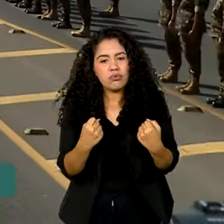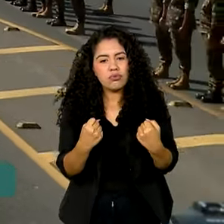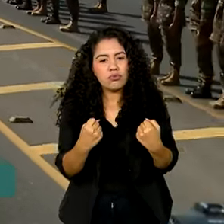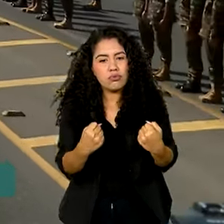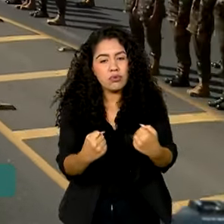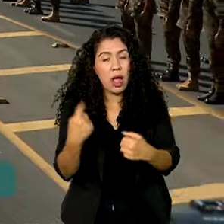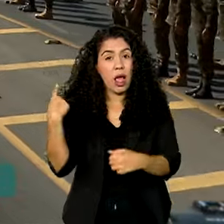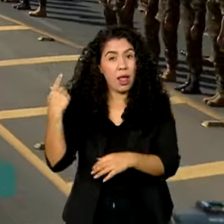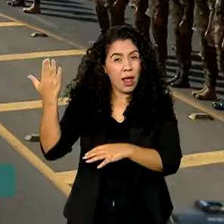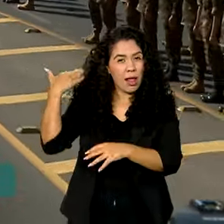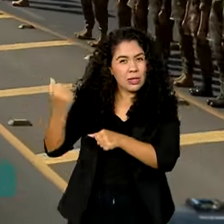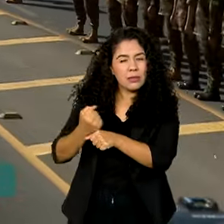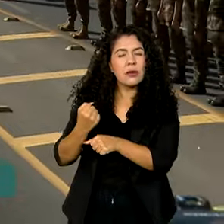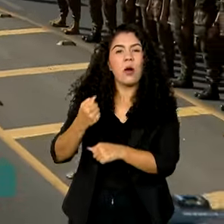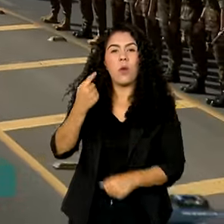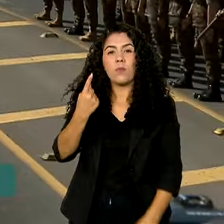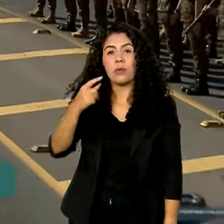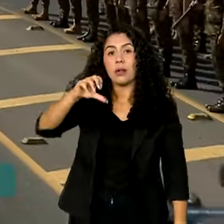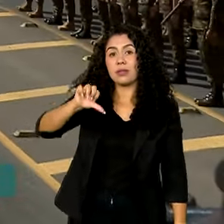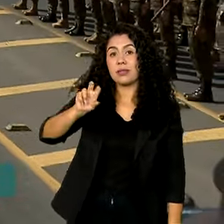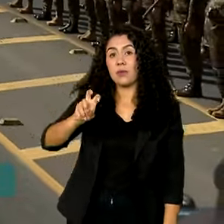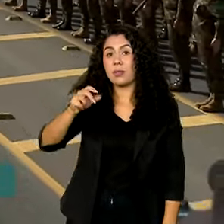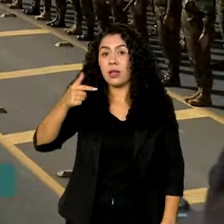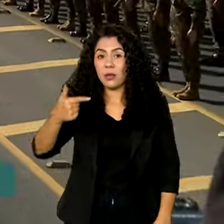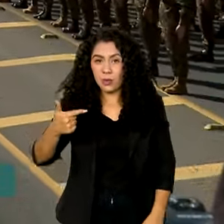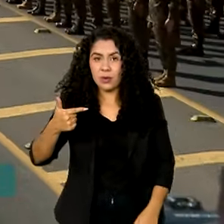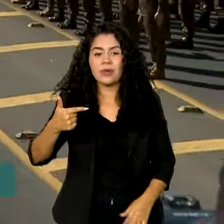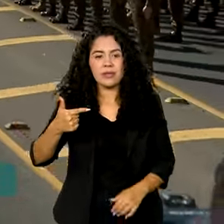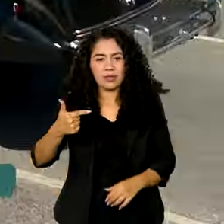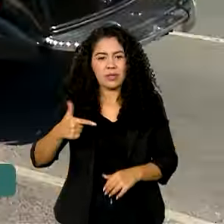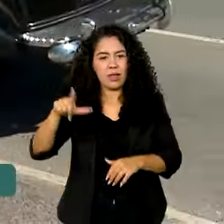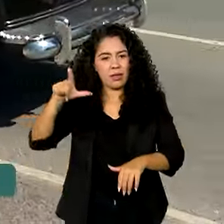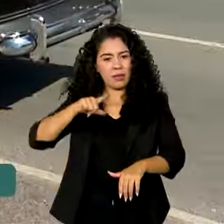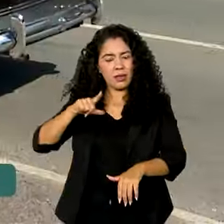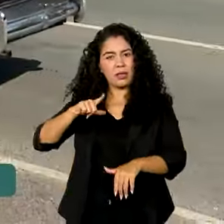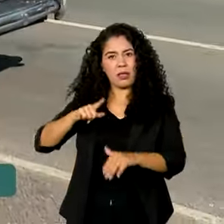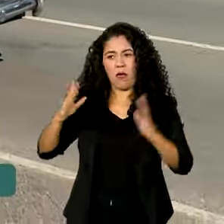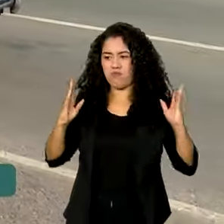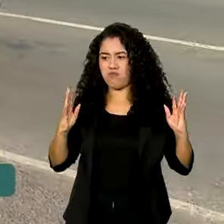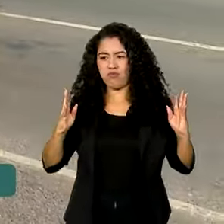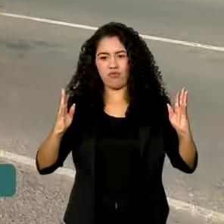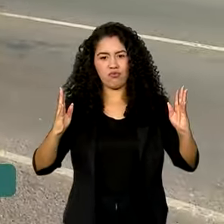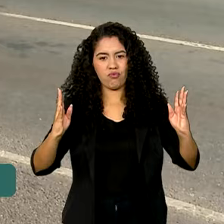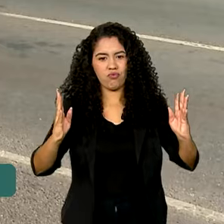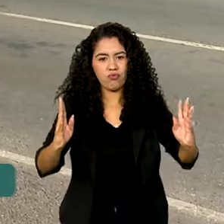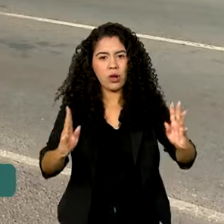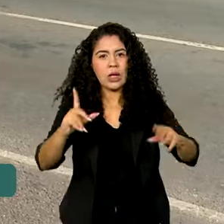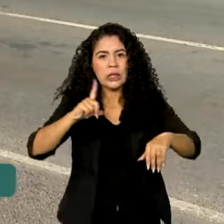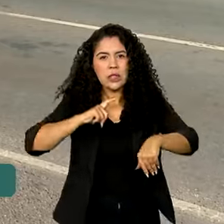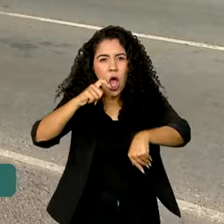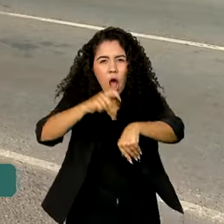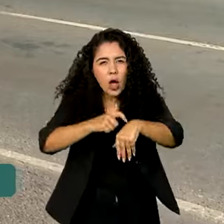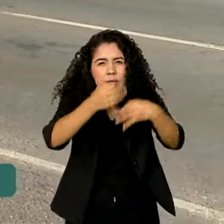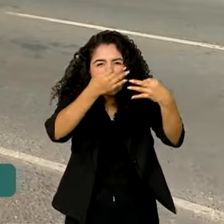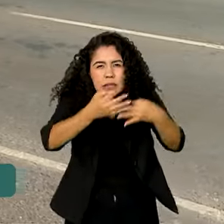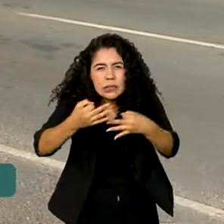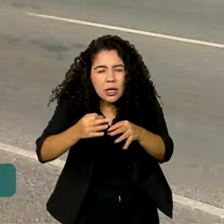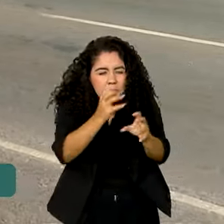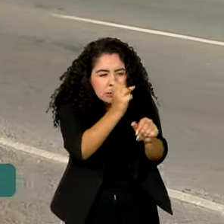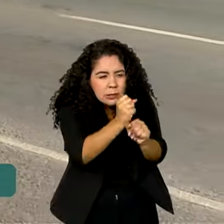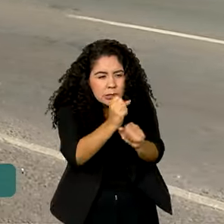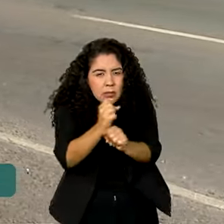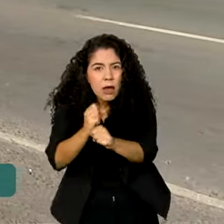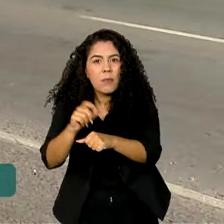em 1952, passa ao lado das tropas. Tudo cronometrado e marcado para garantir